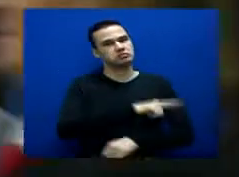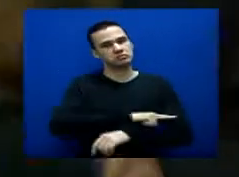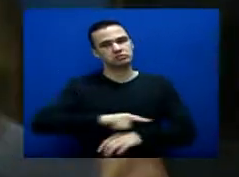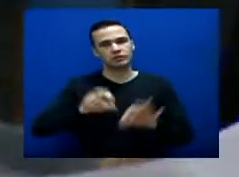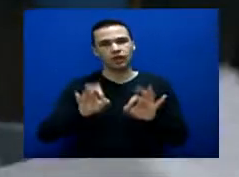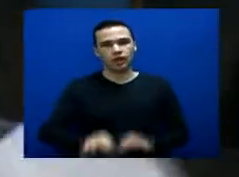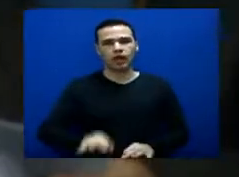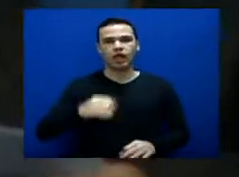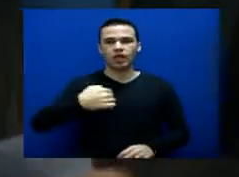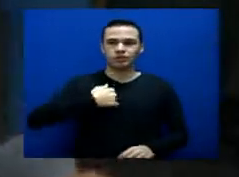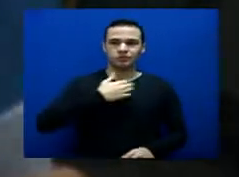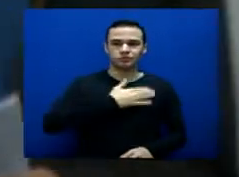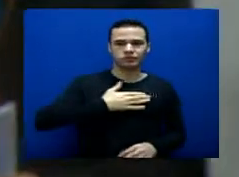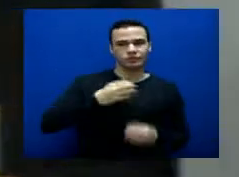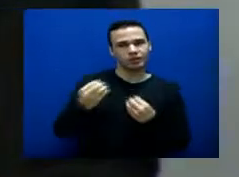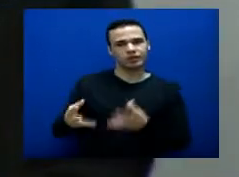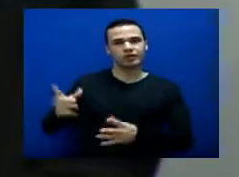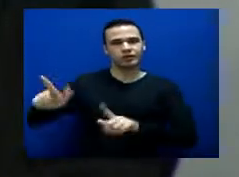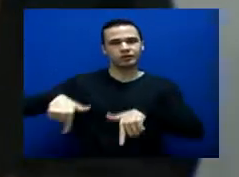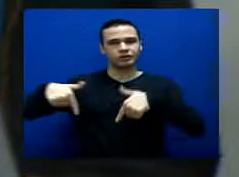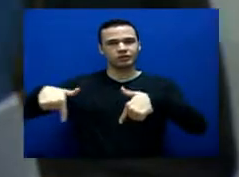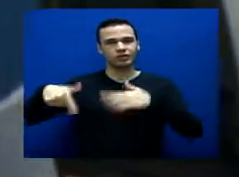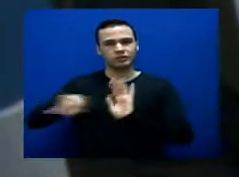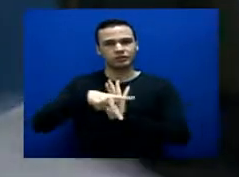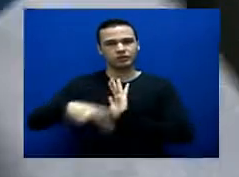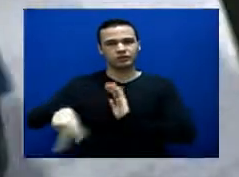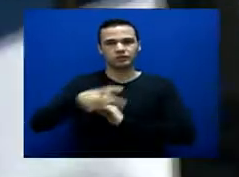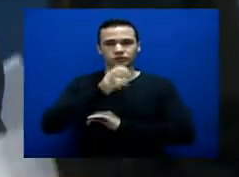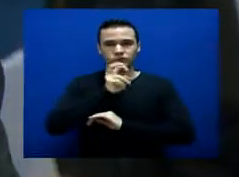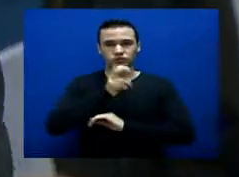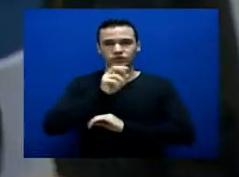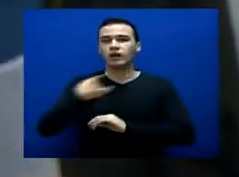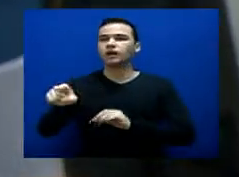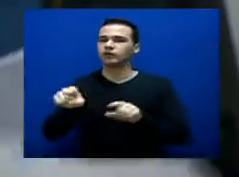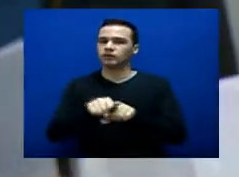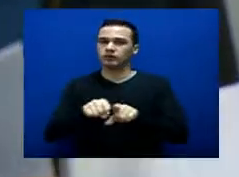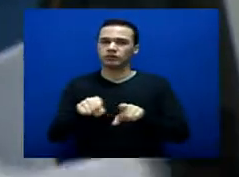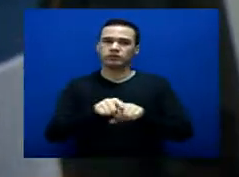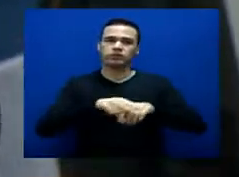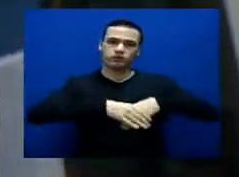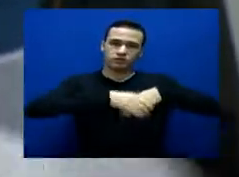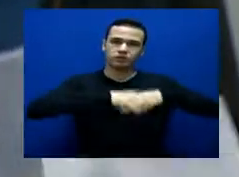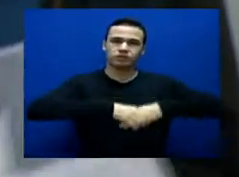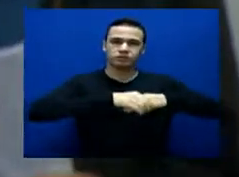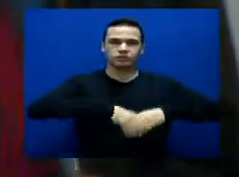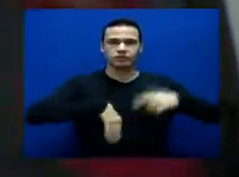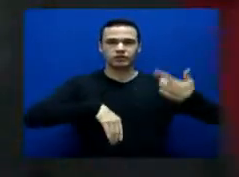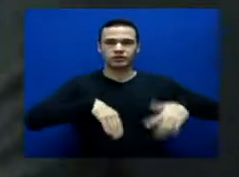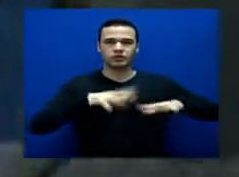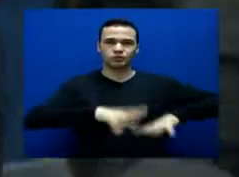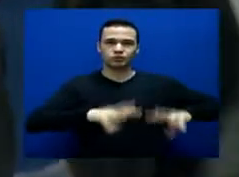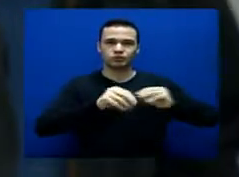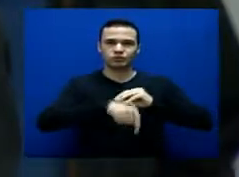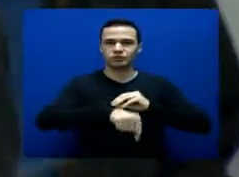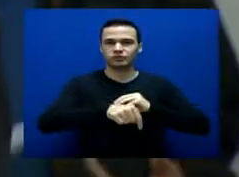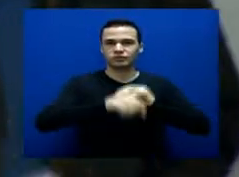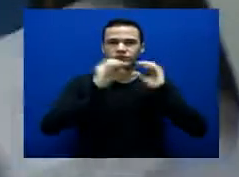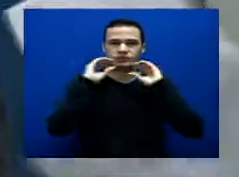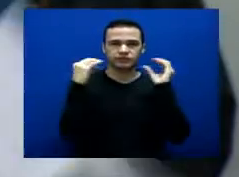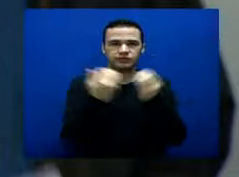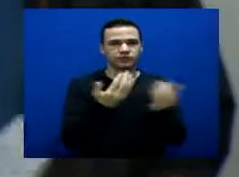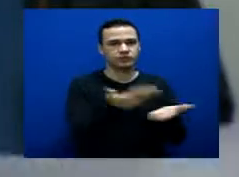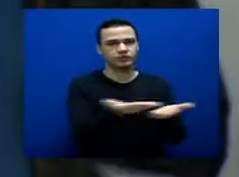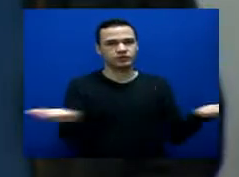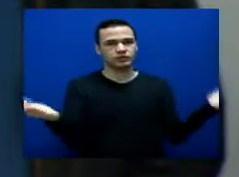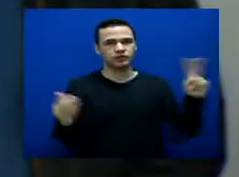tive o prazer de dar o título de cidadão sorocabano, também estendeu os cumprimentos a esta Casa de Leis e a todos os vereadores.